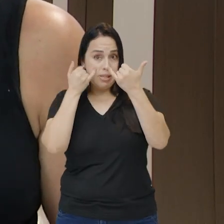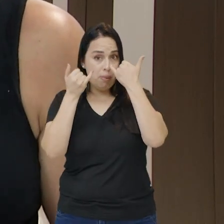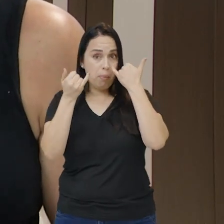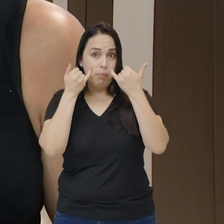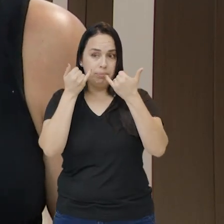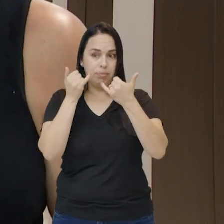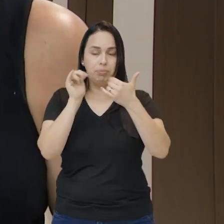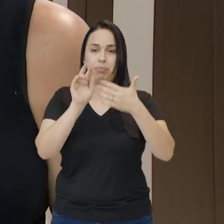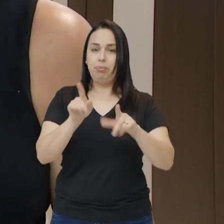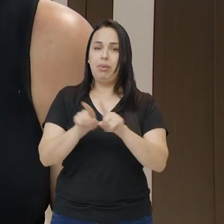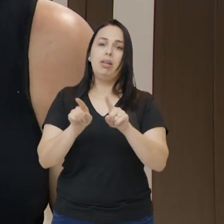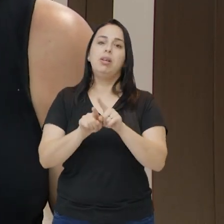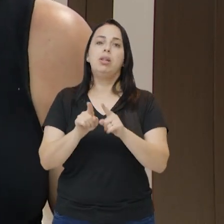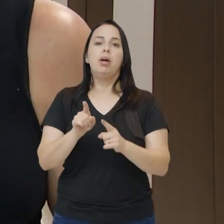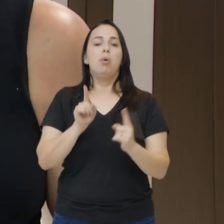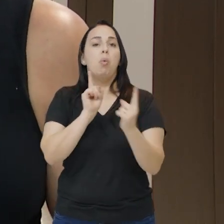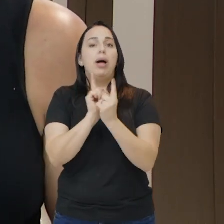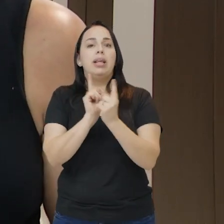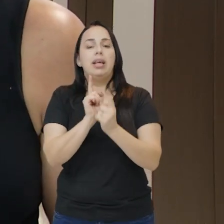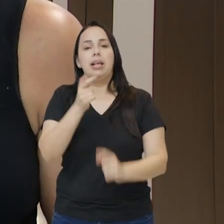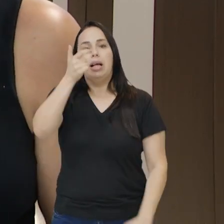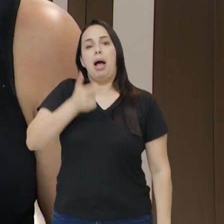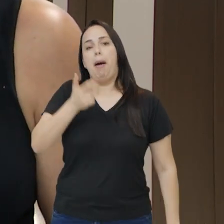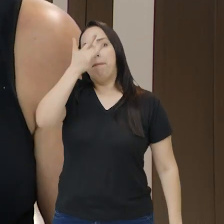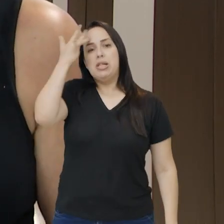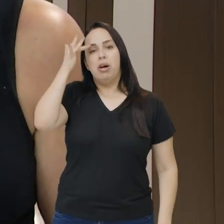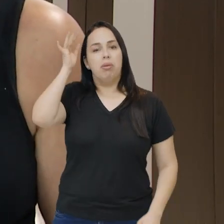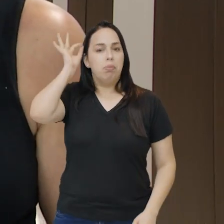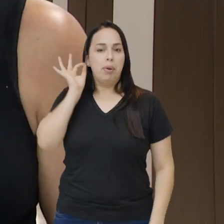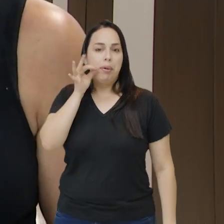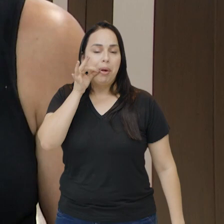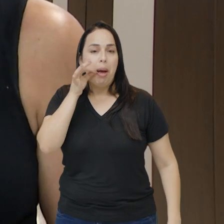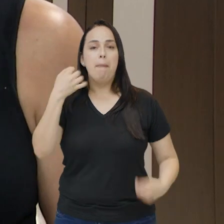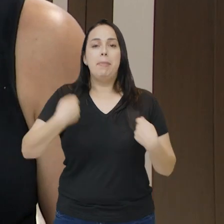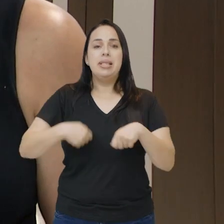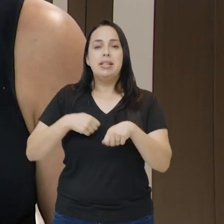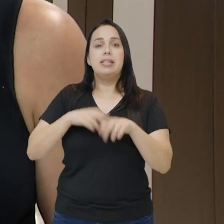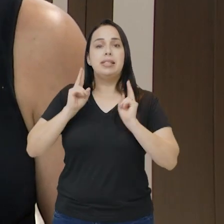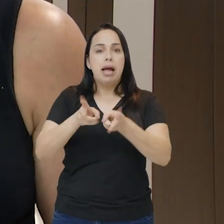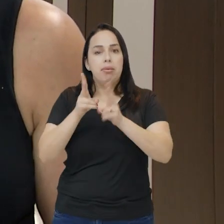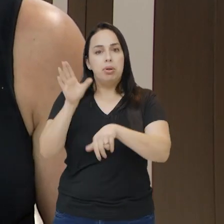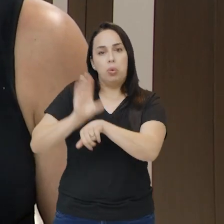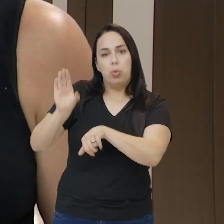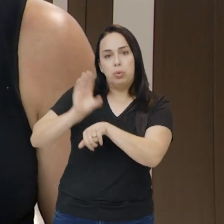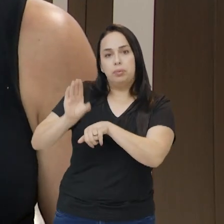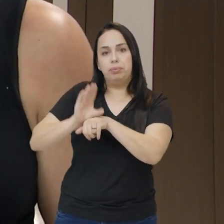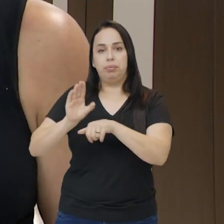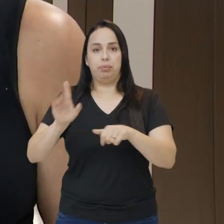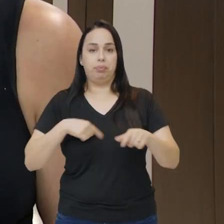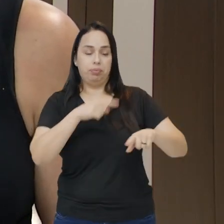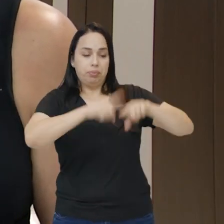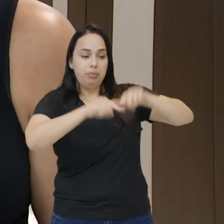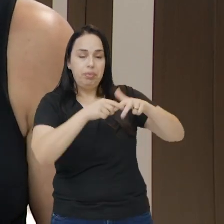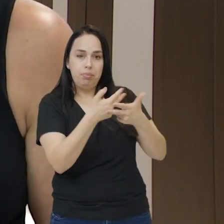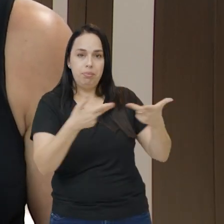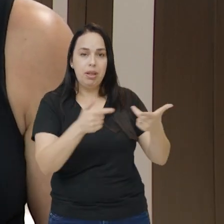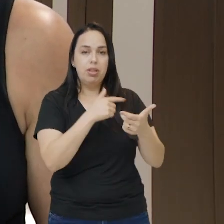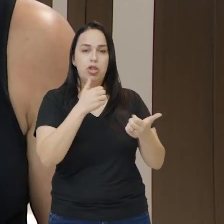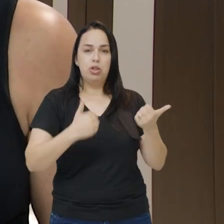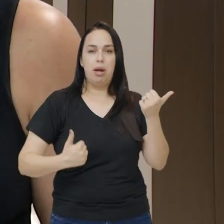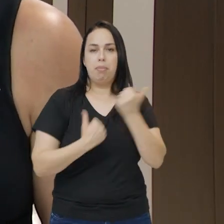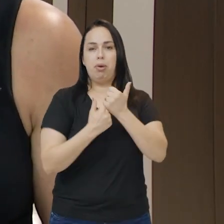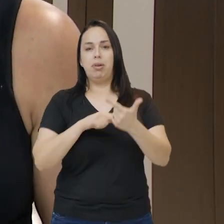de informações, o atendente o tempo todo precisa estar em constante reciclagem. Então, o material de apoio,